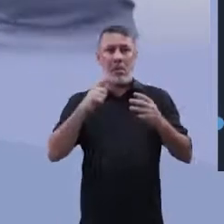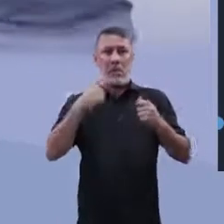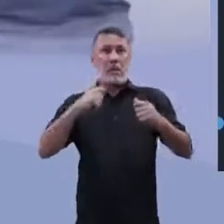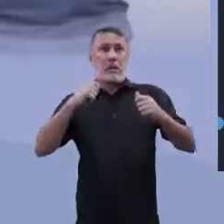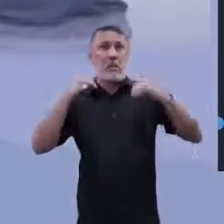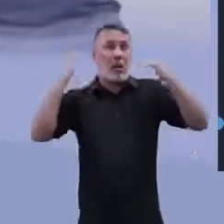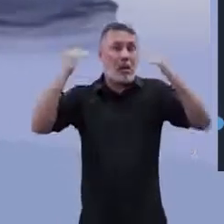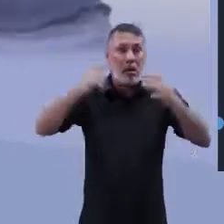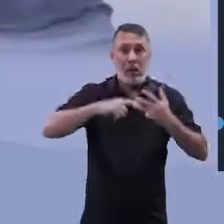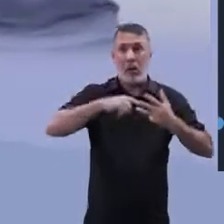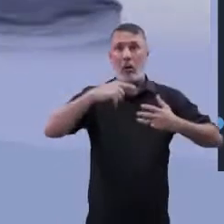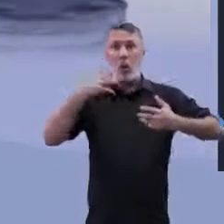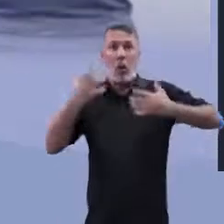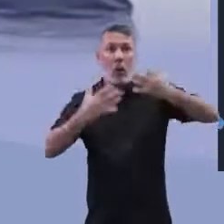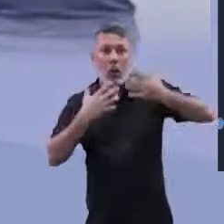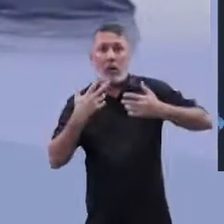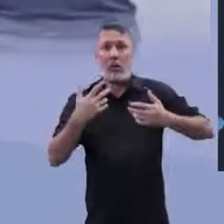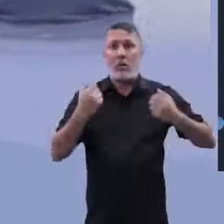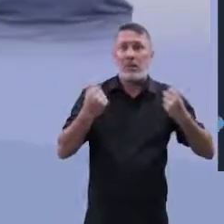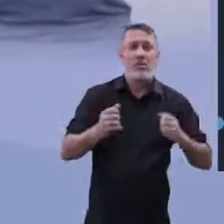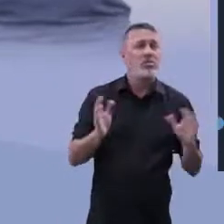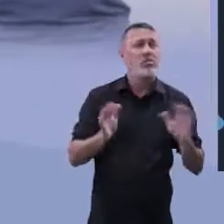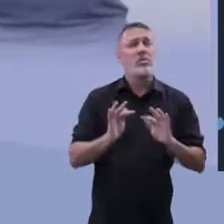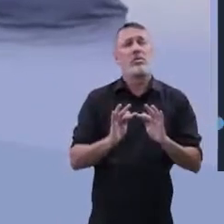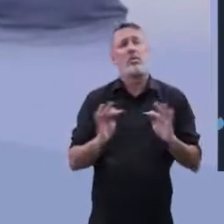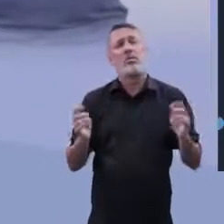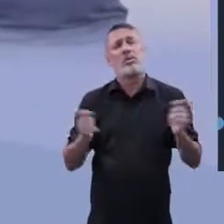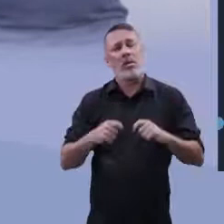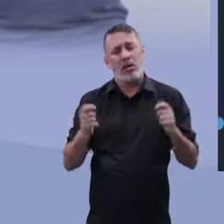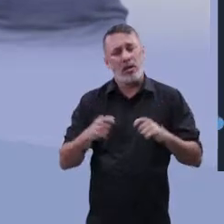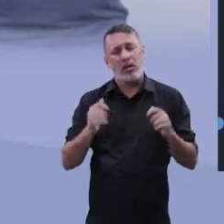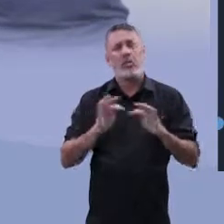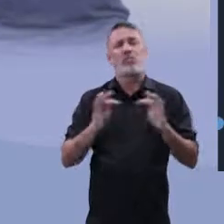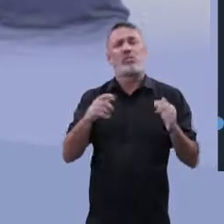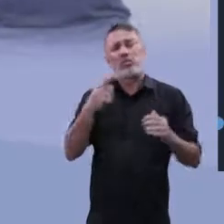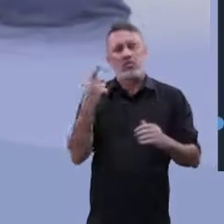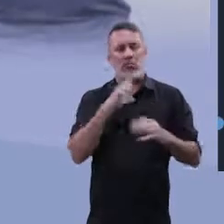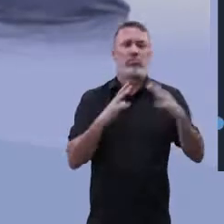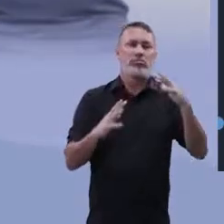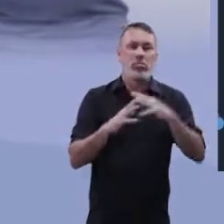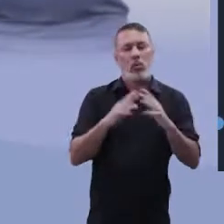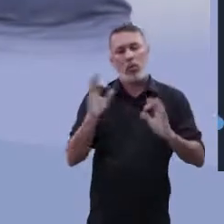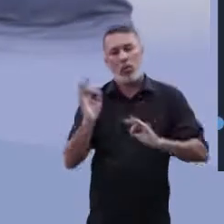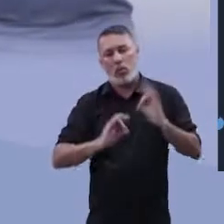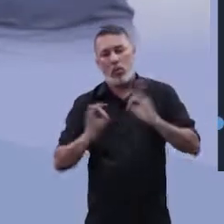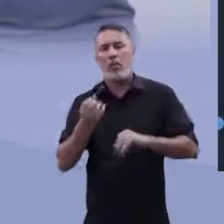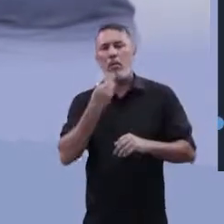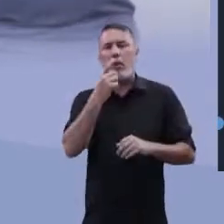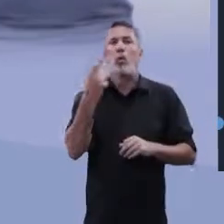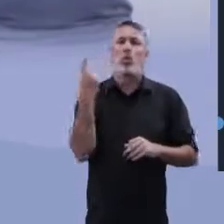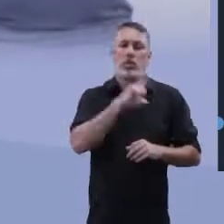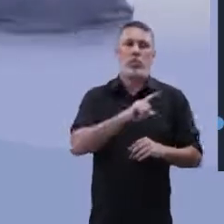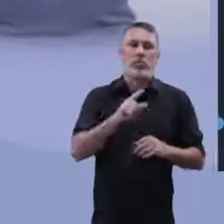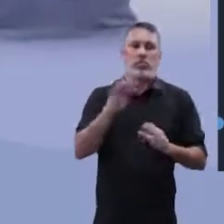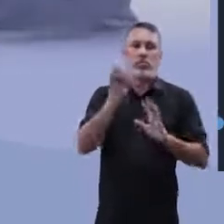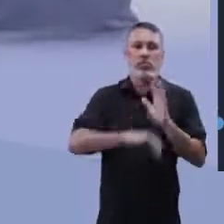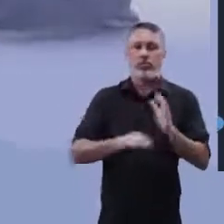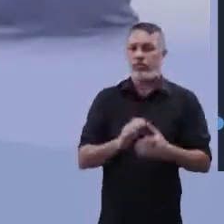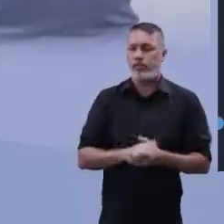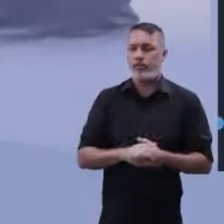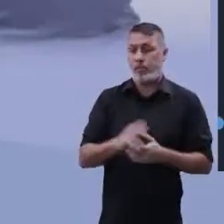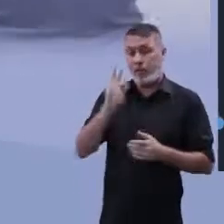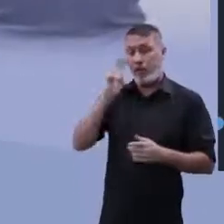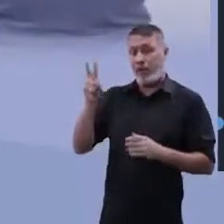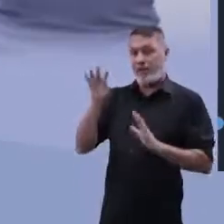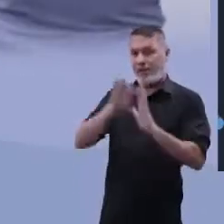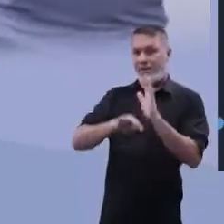algo mirabolante, não é algo assim, não, é algo simples, e é na simplicidade bem organizado, você consegue um texto.